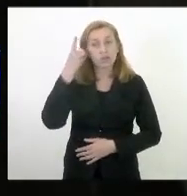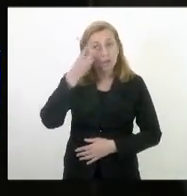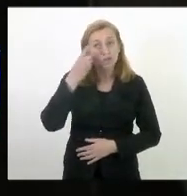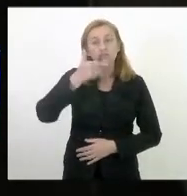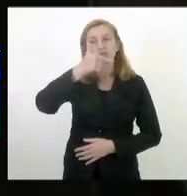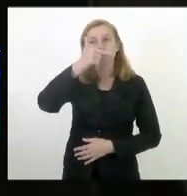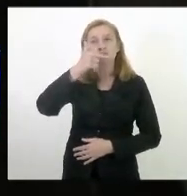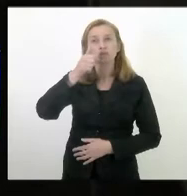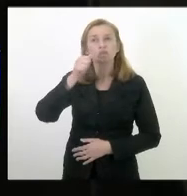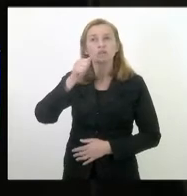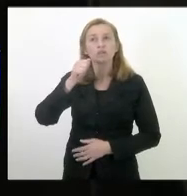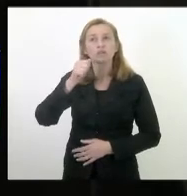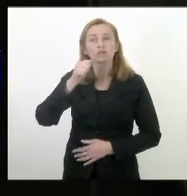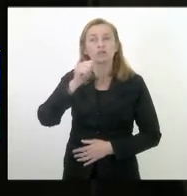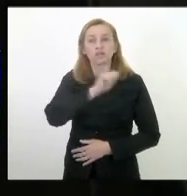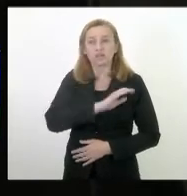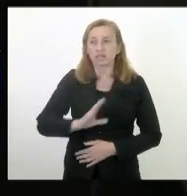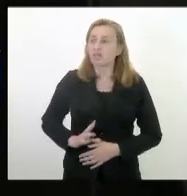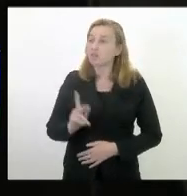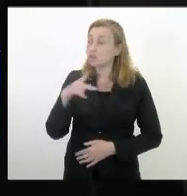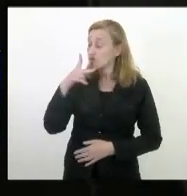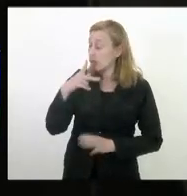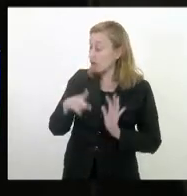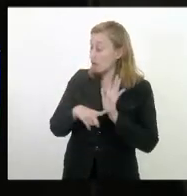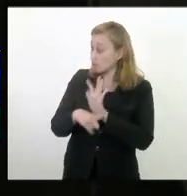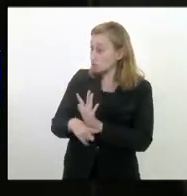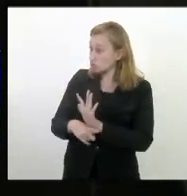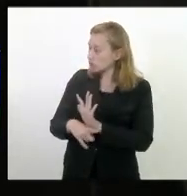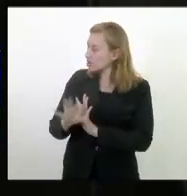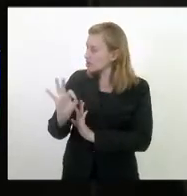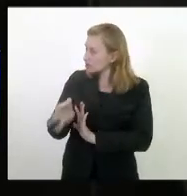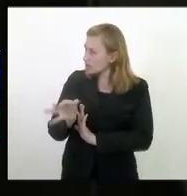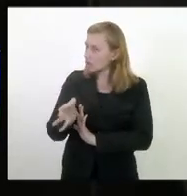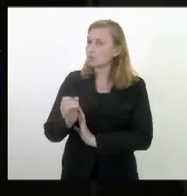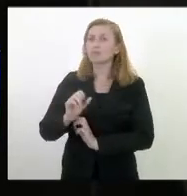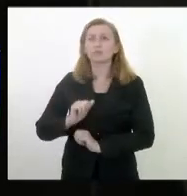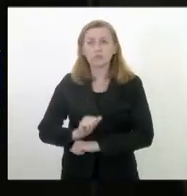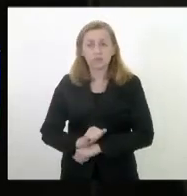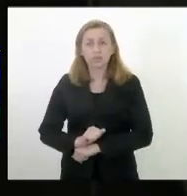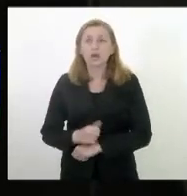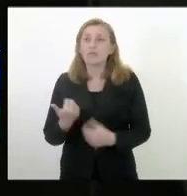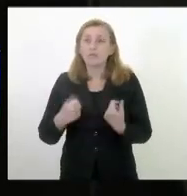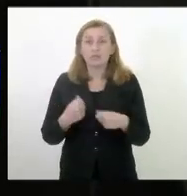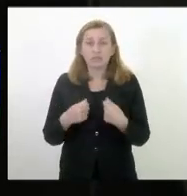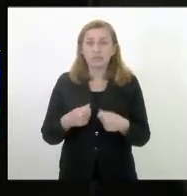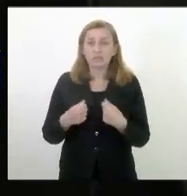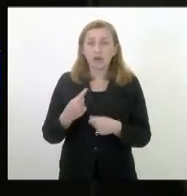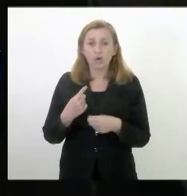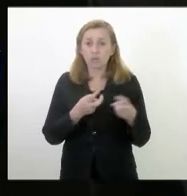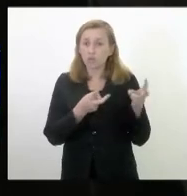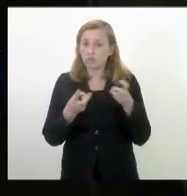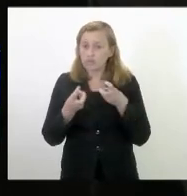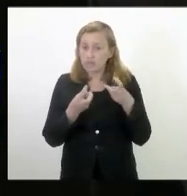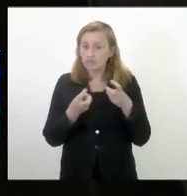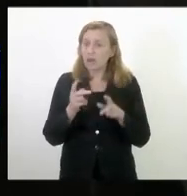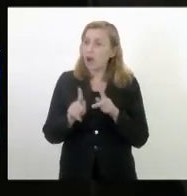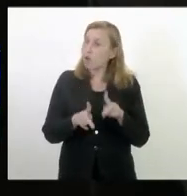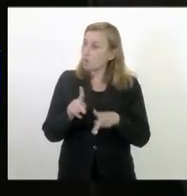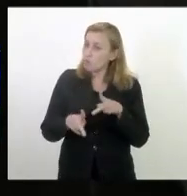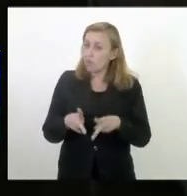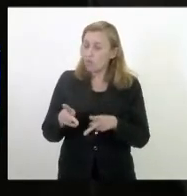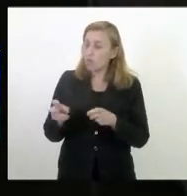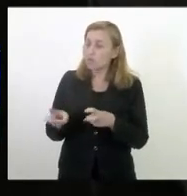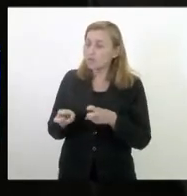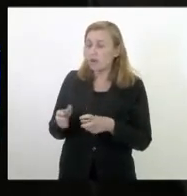pessoas falam em assistencialismo, é correto, é assistencialismo sim. Nós temos que assistir a população, os mais